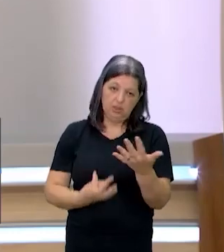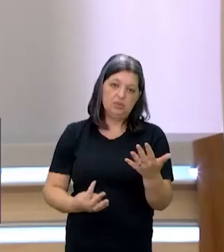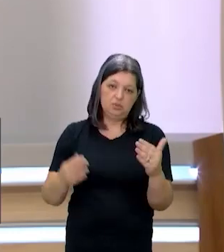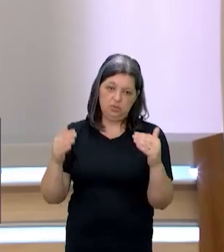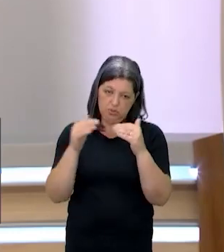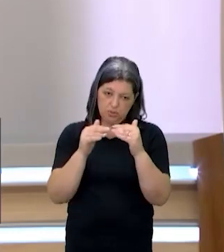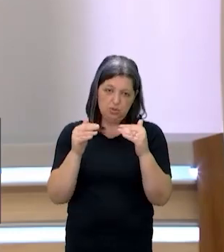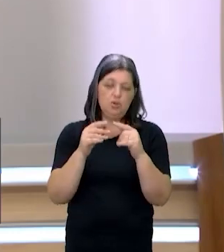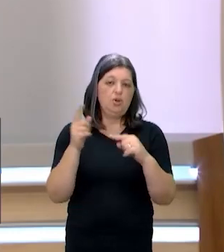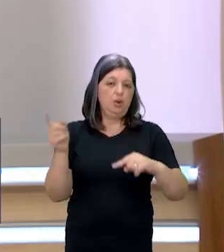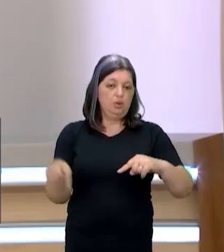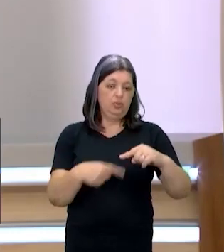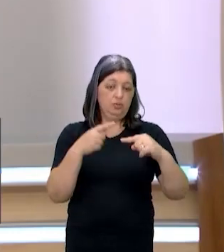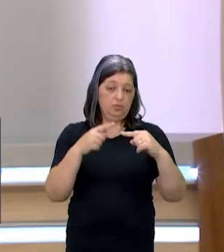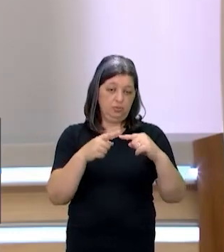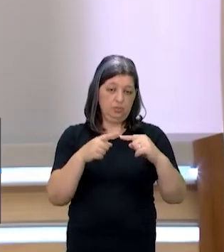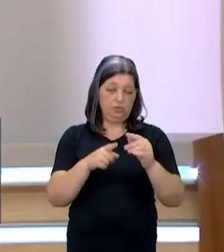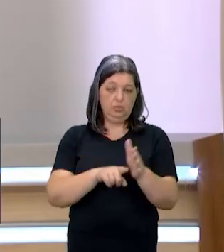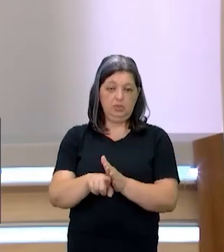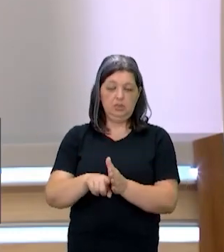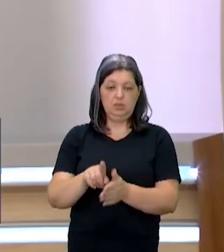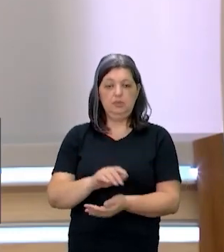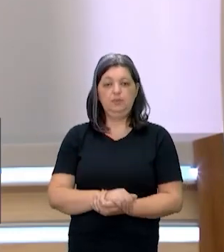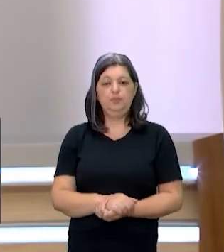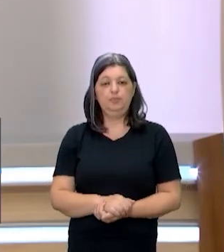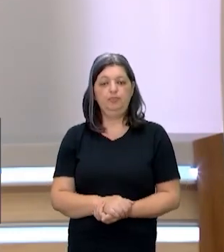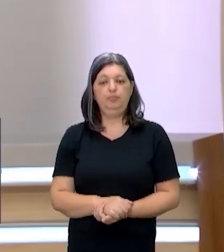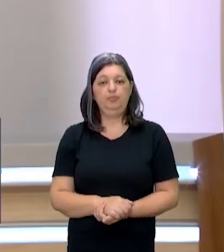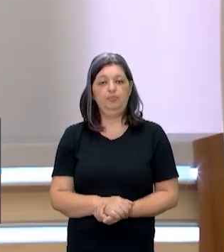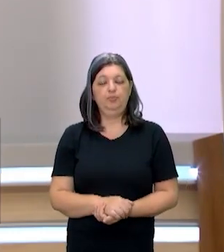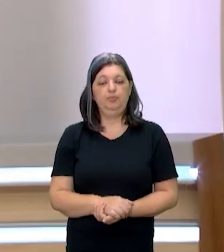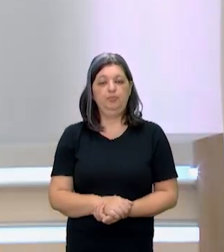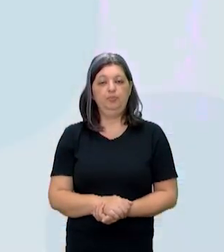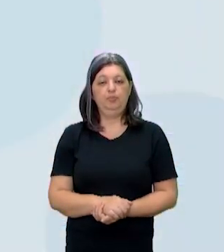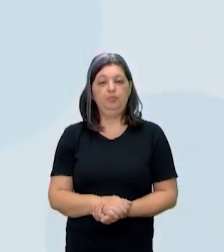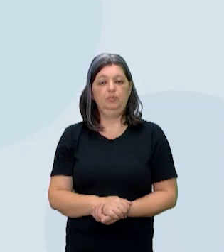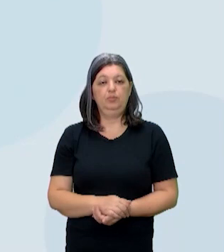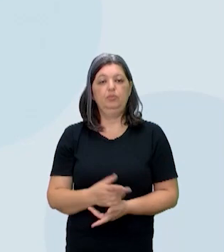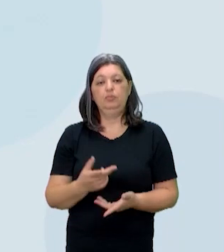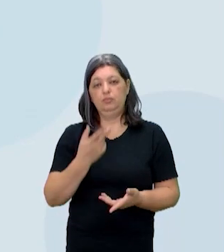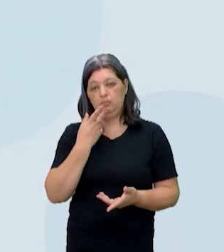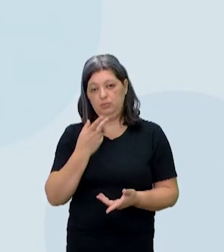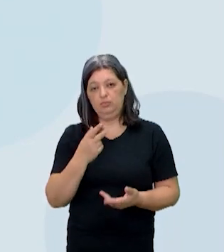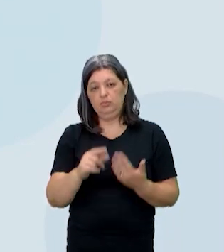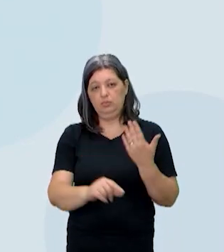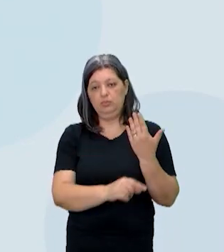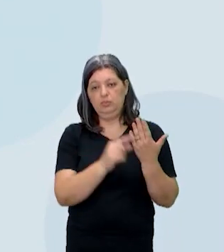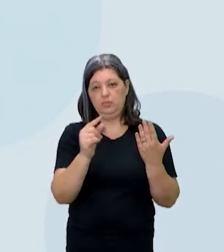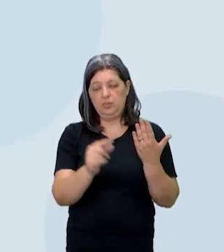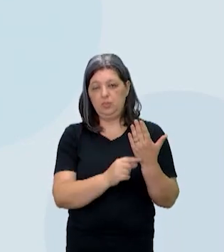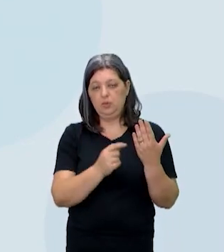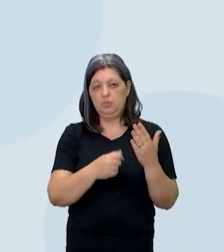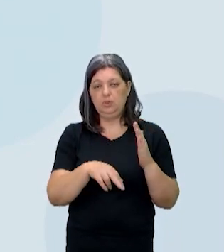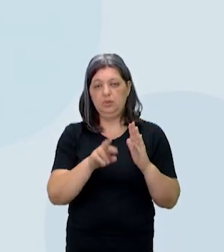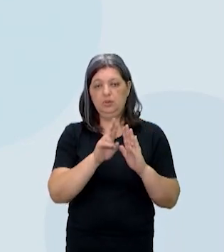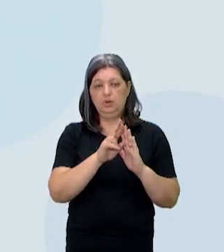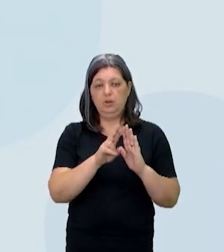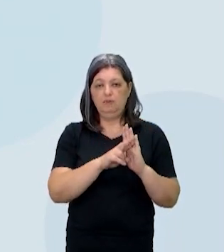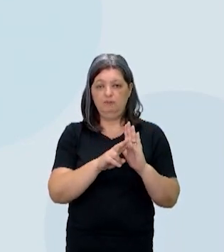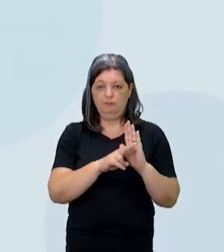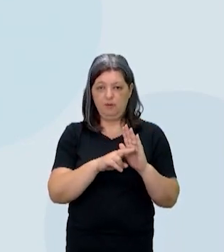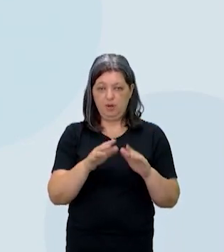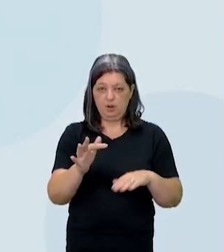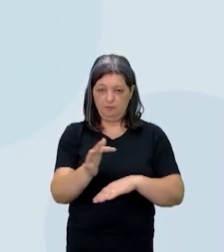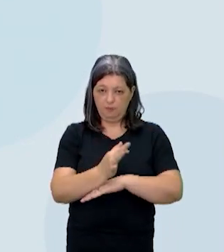a pesquisa, tá bom? E aqui, para encerrar, podemos dizer que o autor ele rompe com as regras de